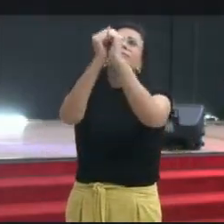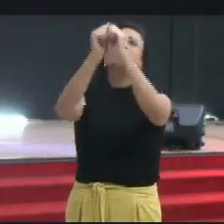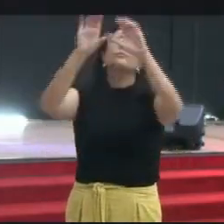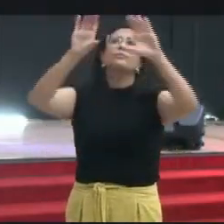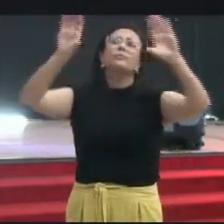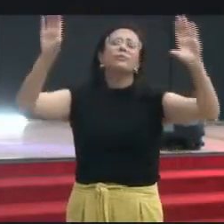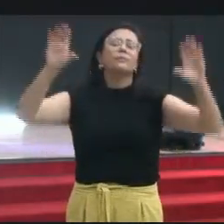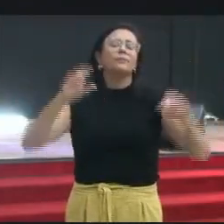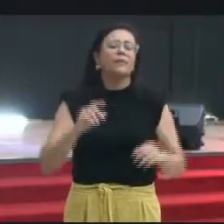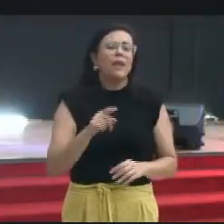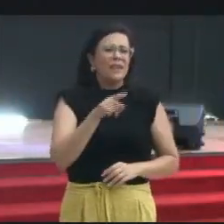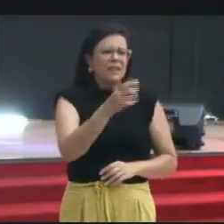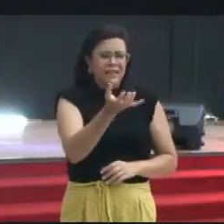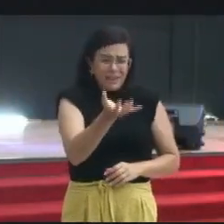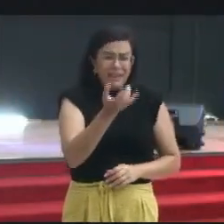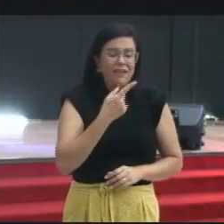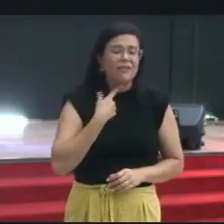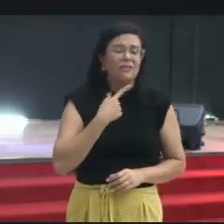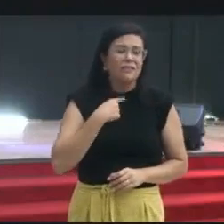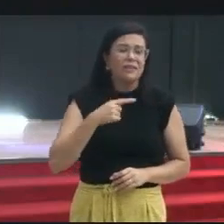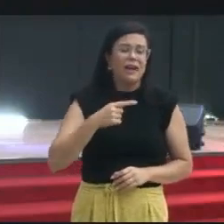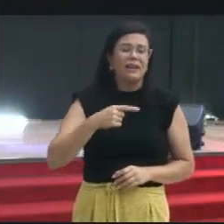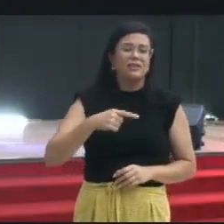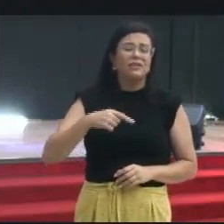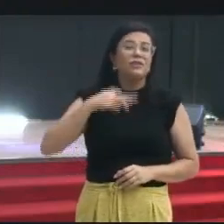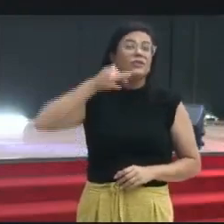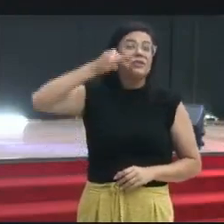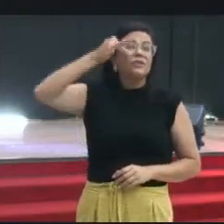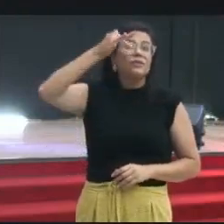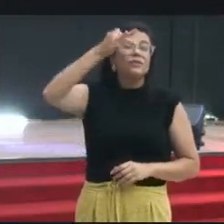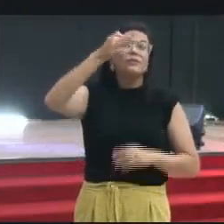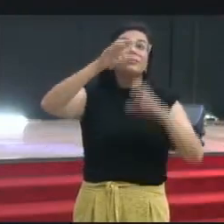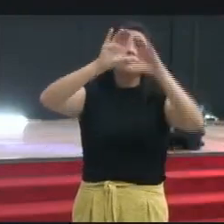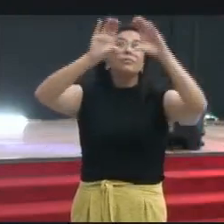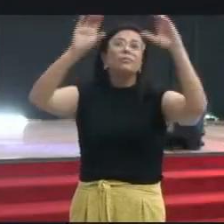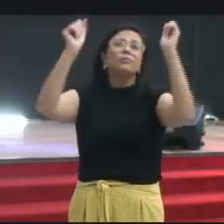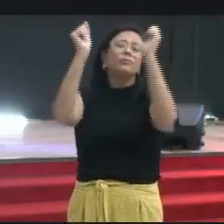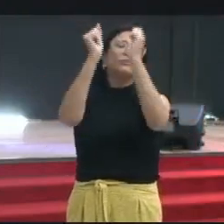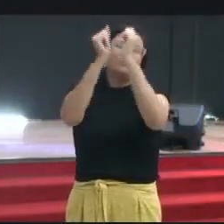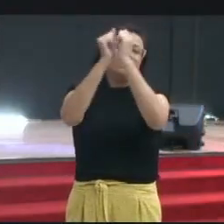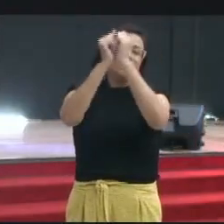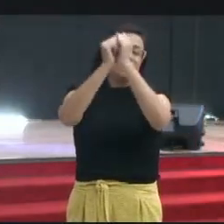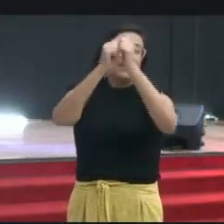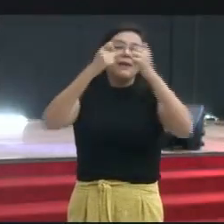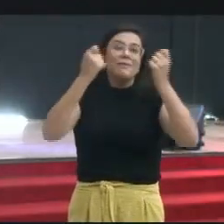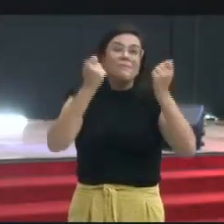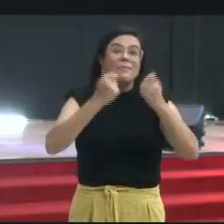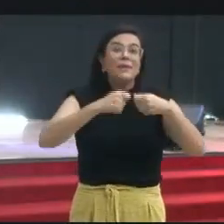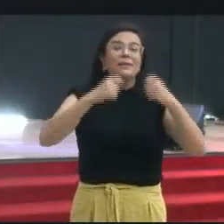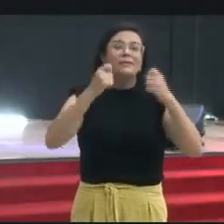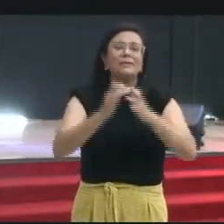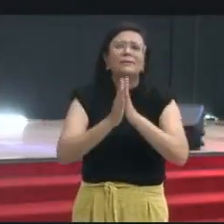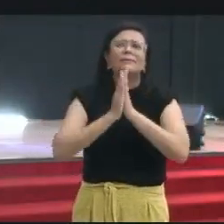céu, traga o céu para dentro da sua casa.